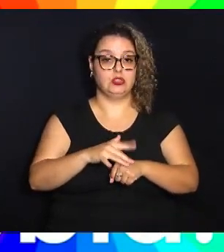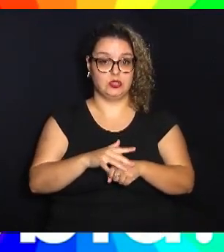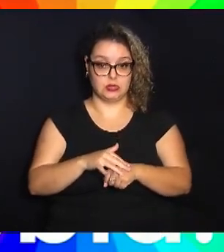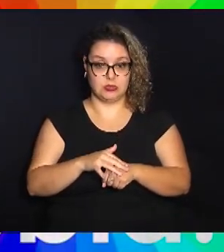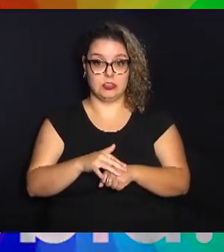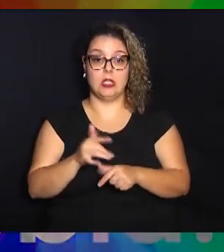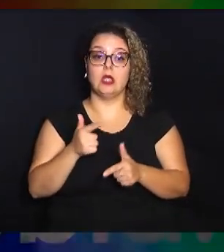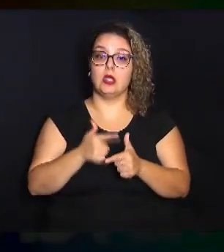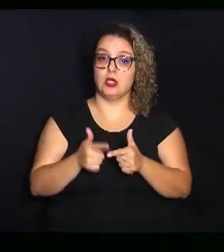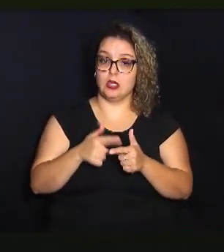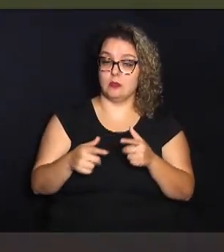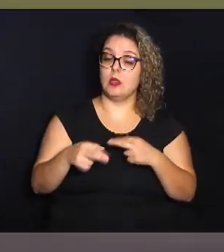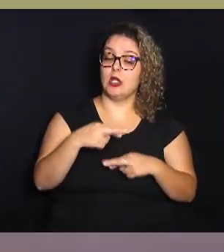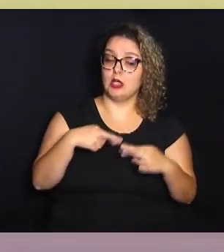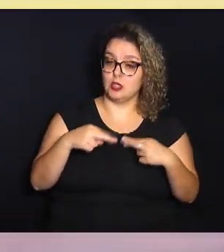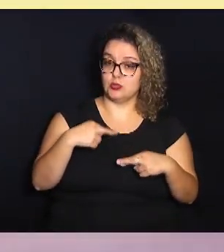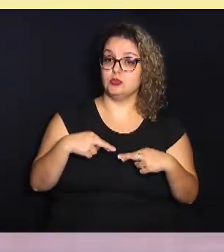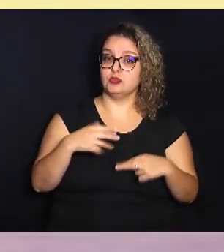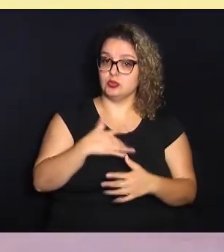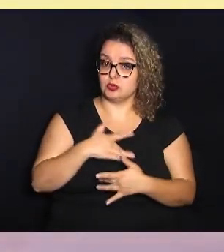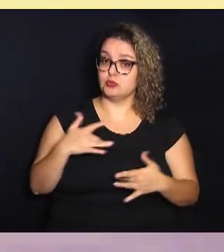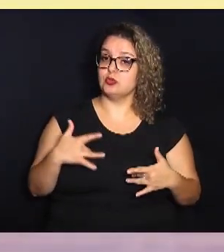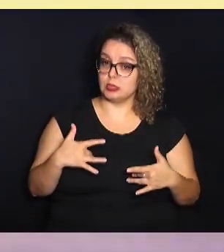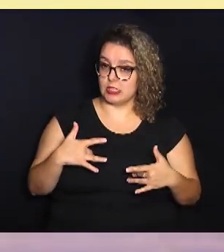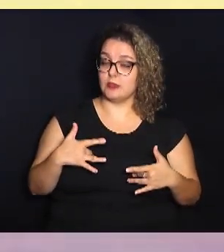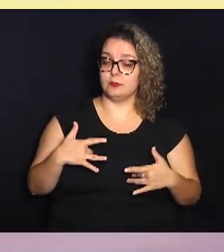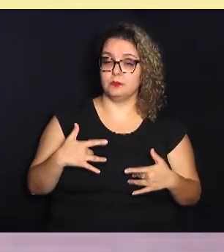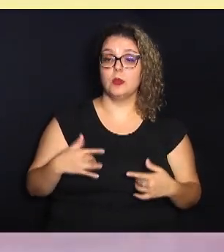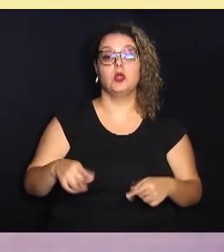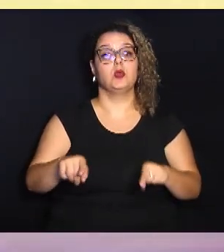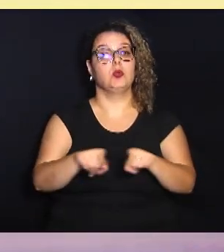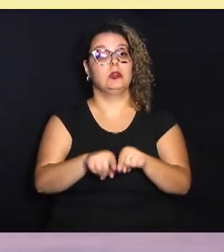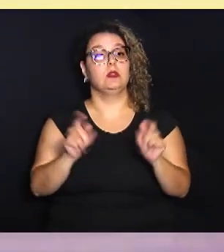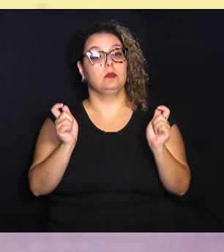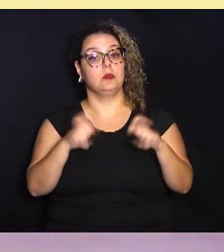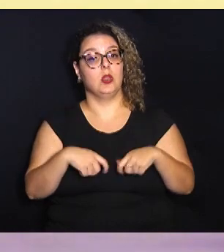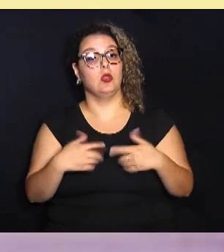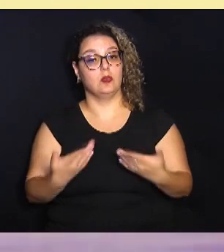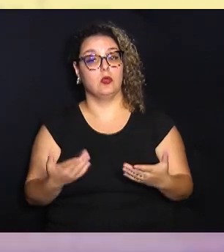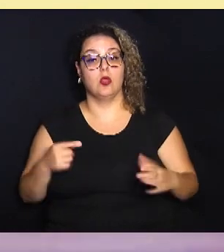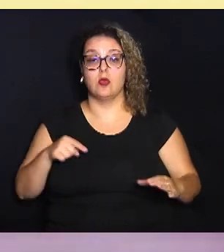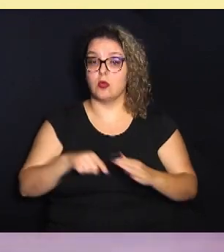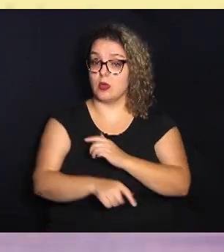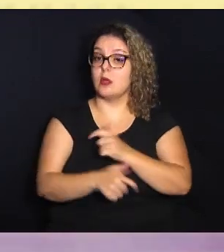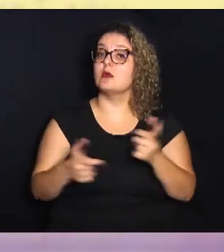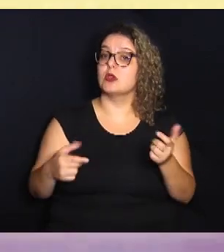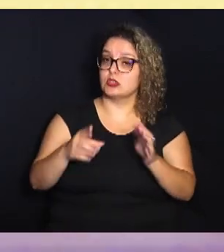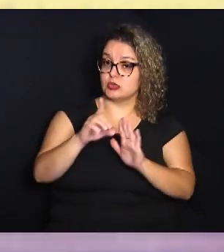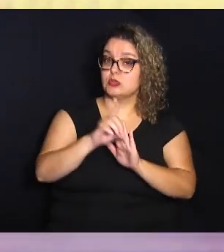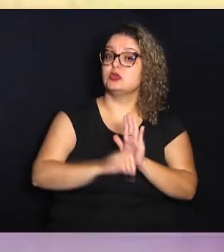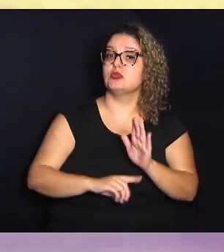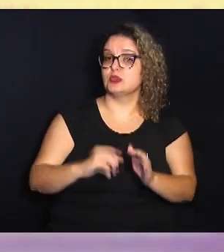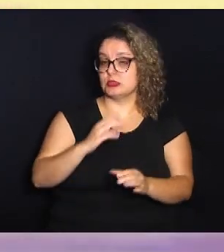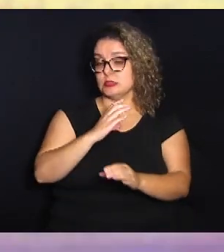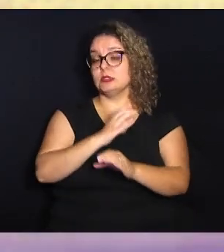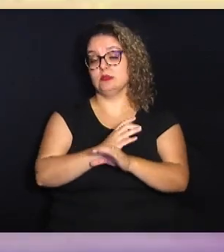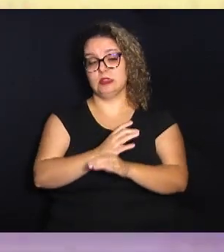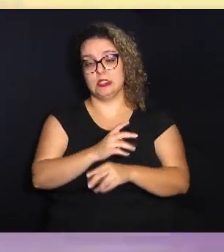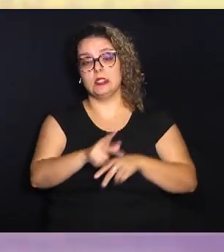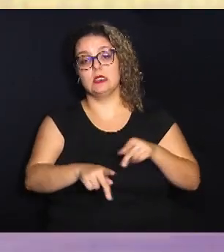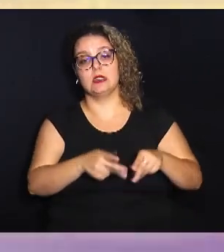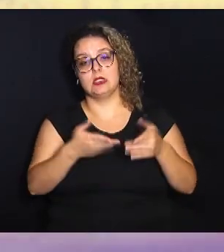de doenças e problemas relacionados com a saúde o que também possibilitou o avanço pelos direitos